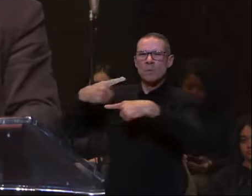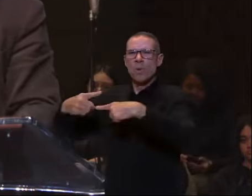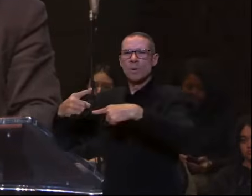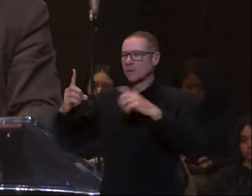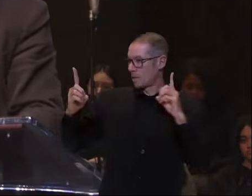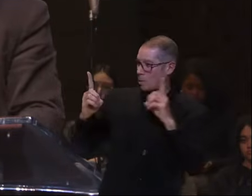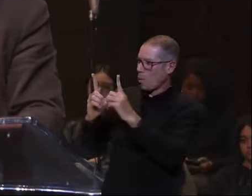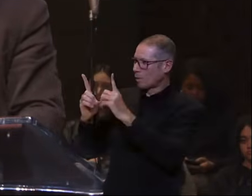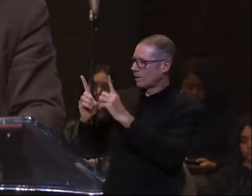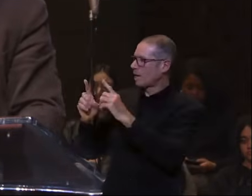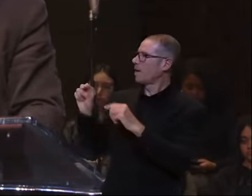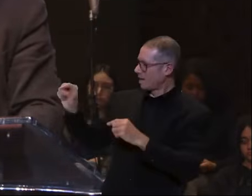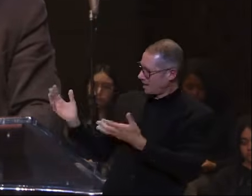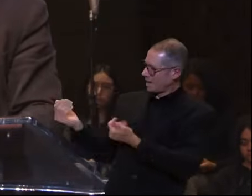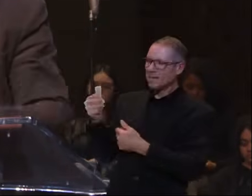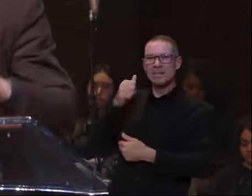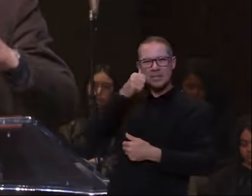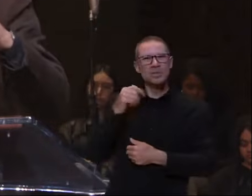de novo.